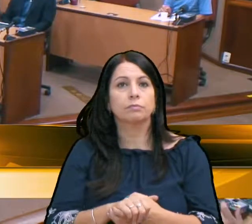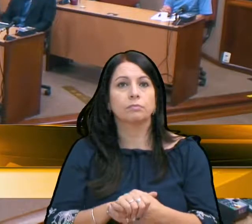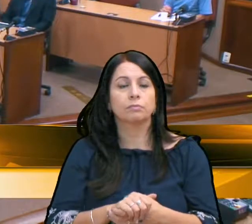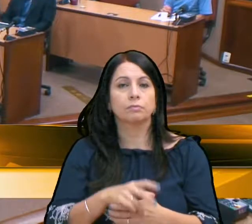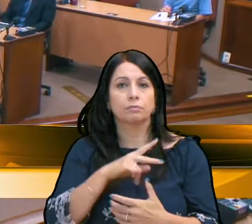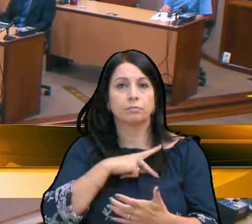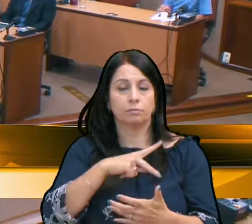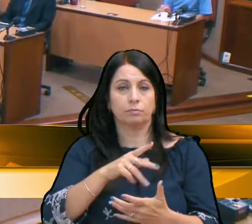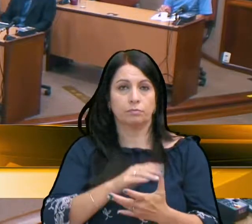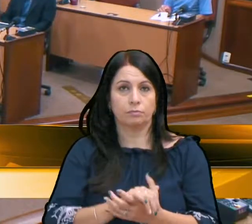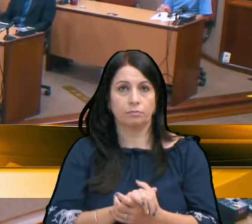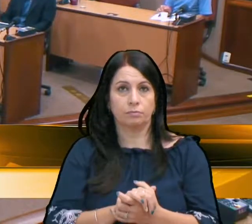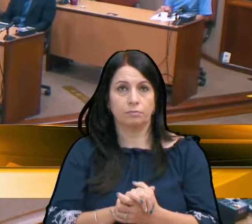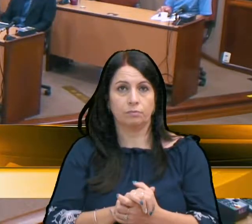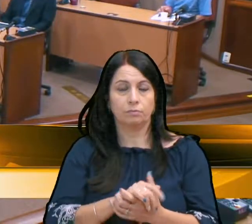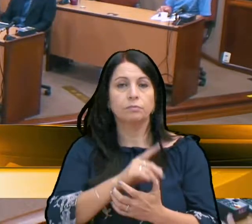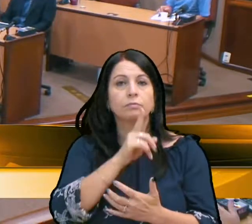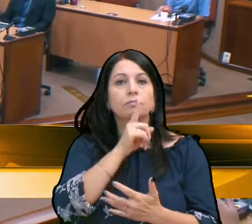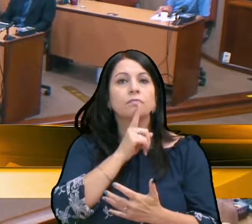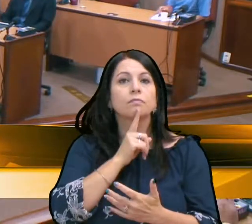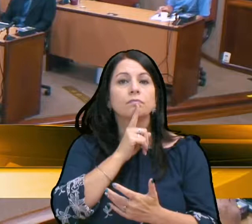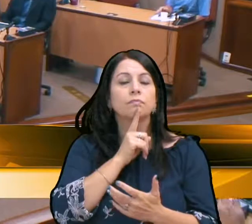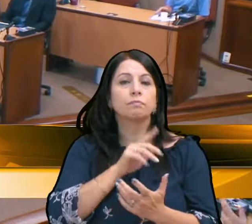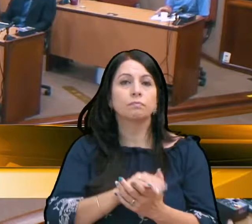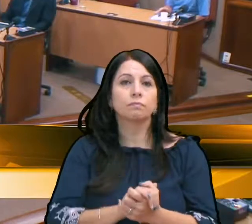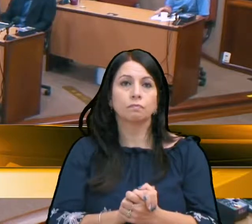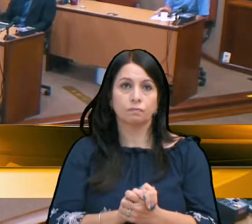Senhor presidente, Roberto Menegucci,